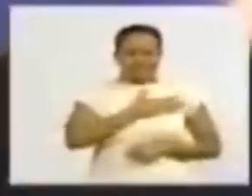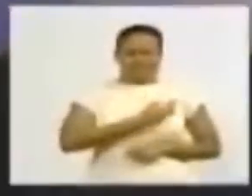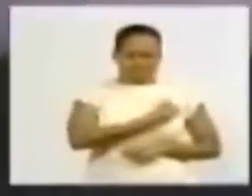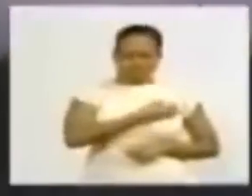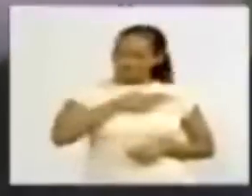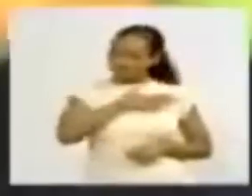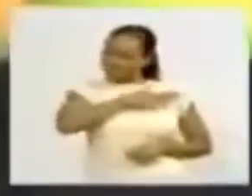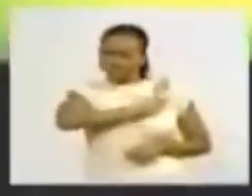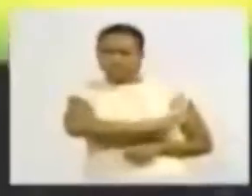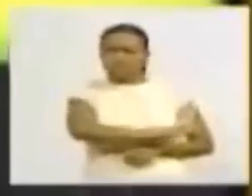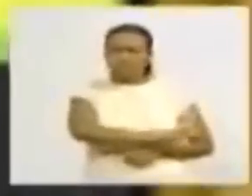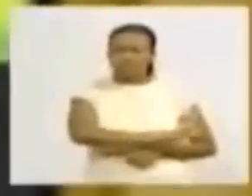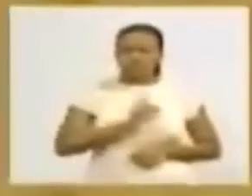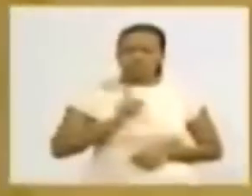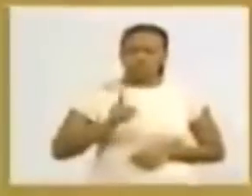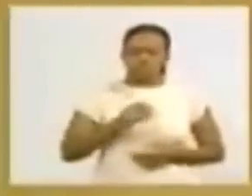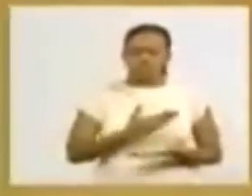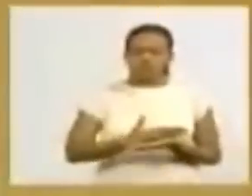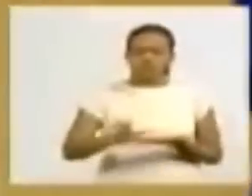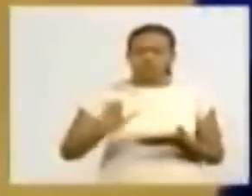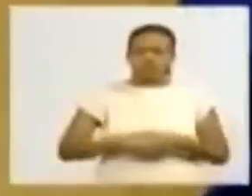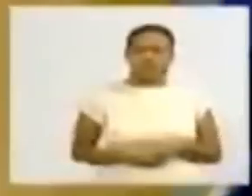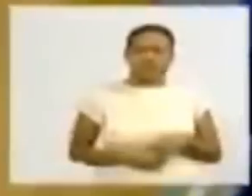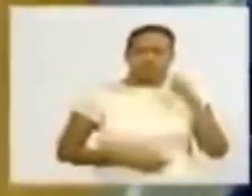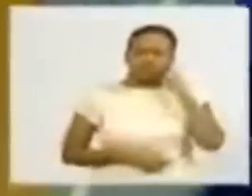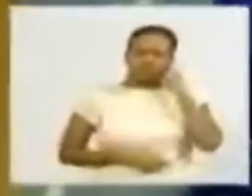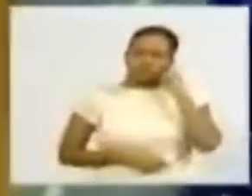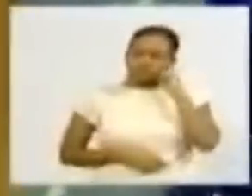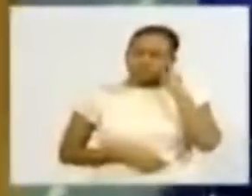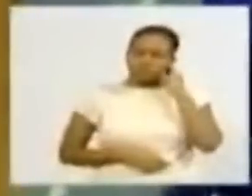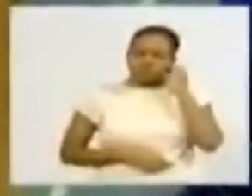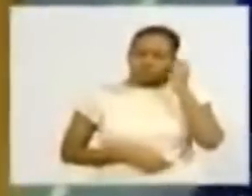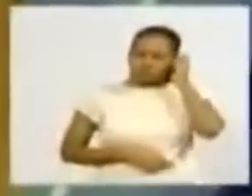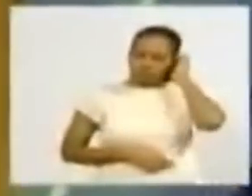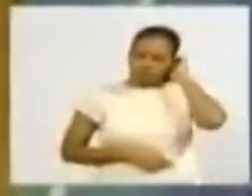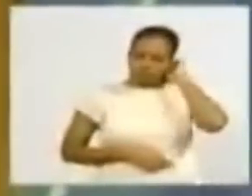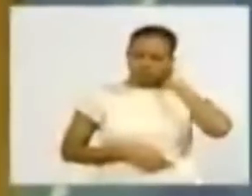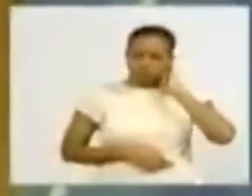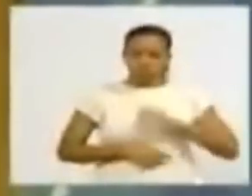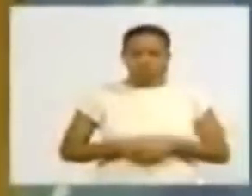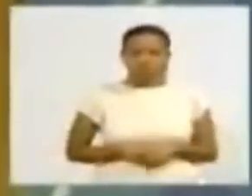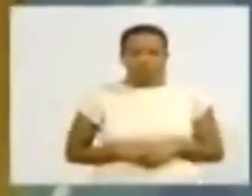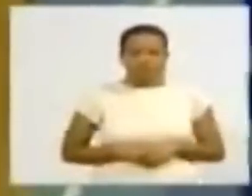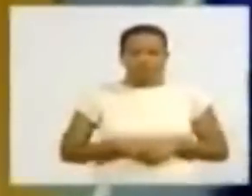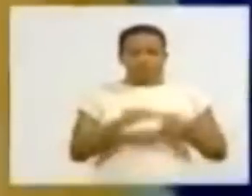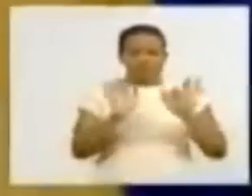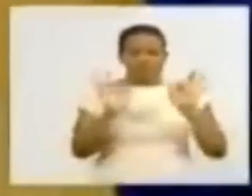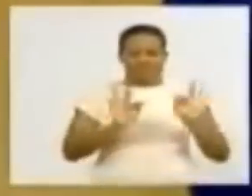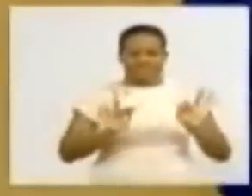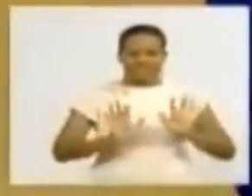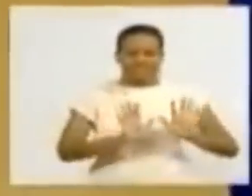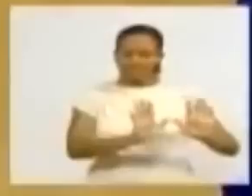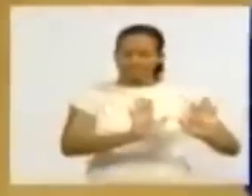por você, você deixou de cultivar aquilo que verdadeiramente pode lhe fazer